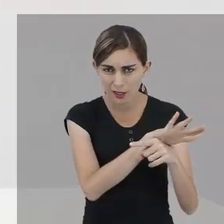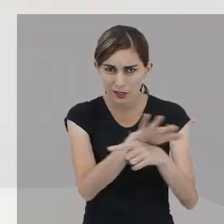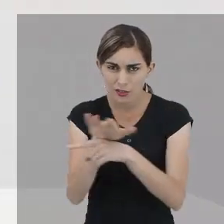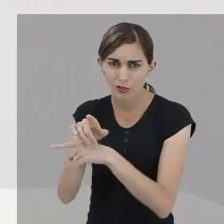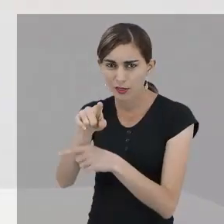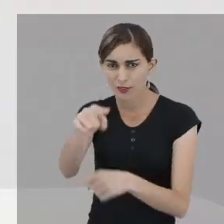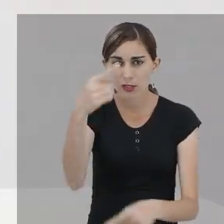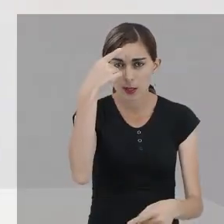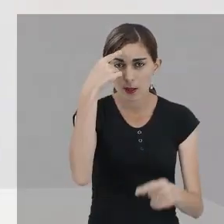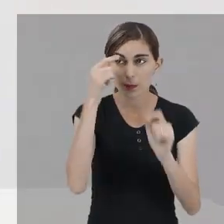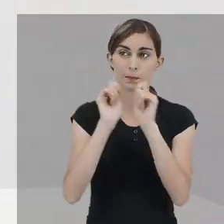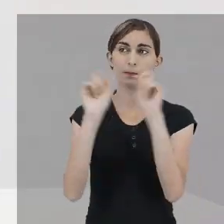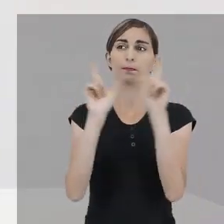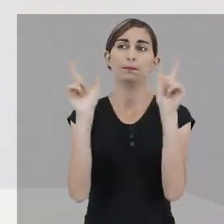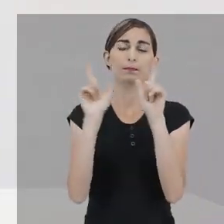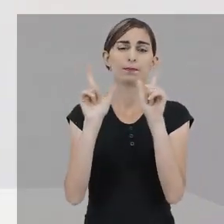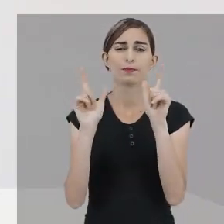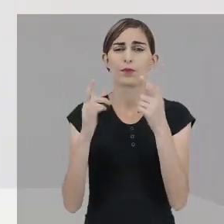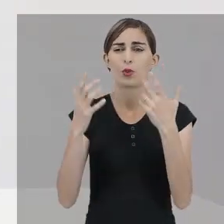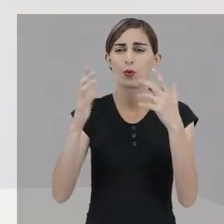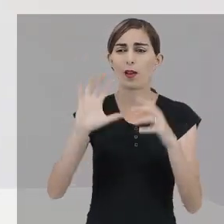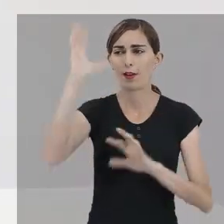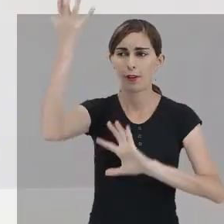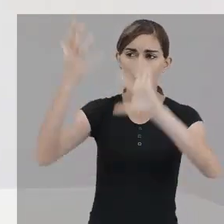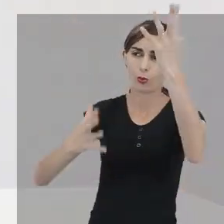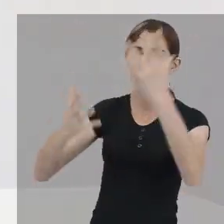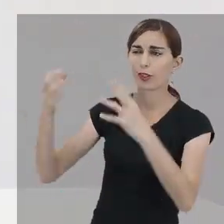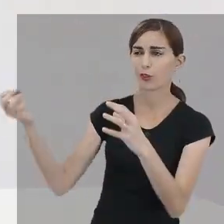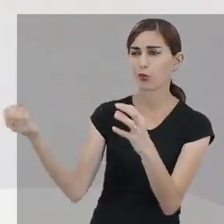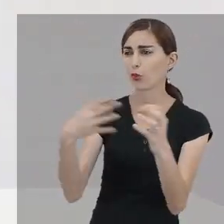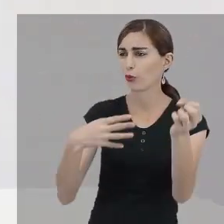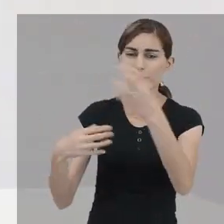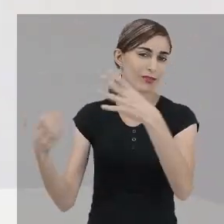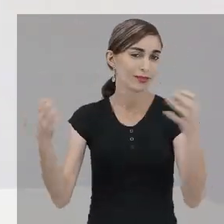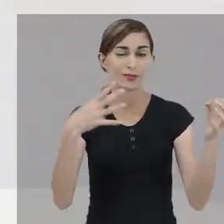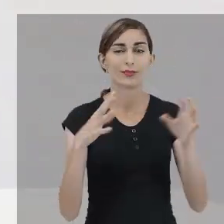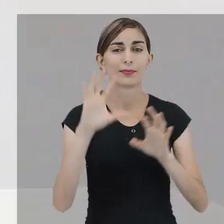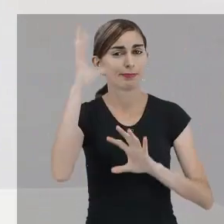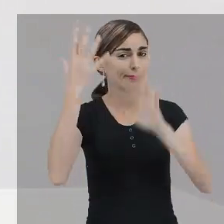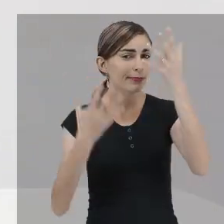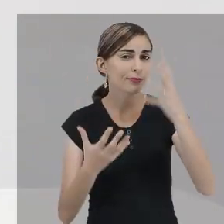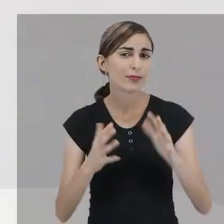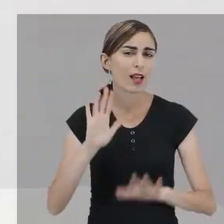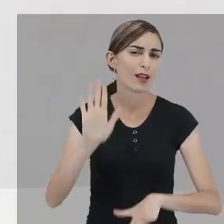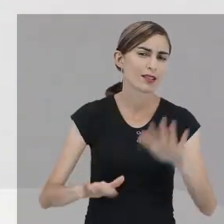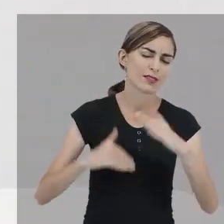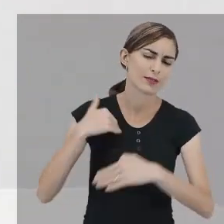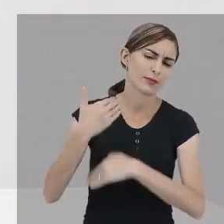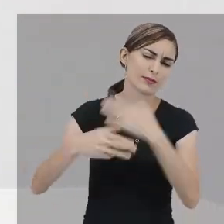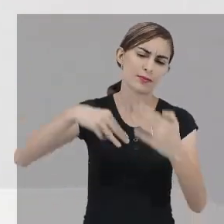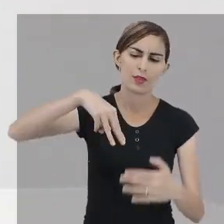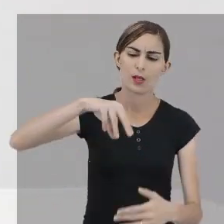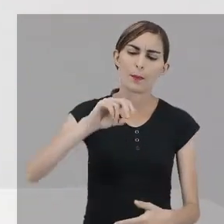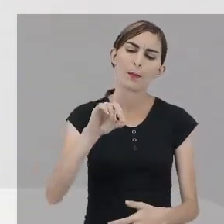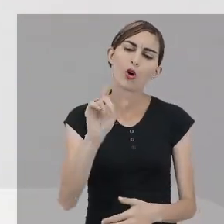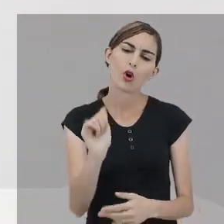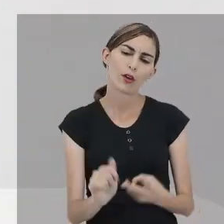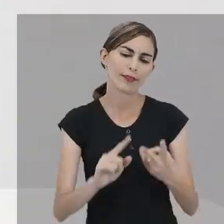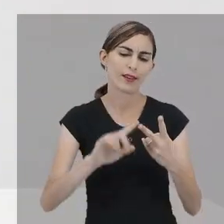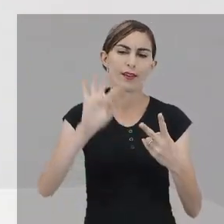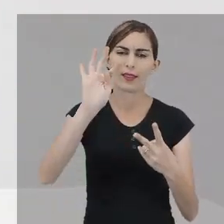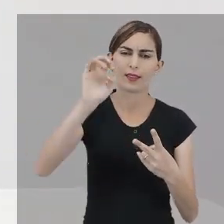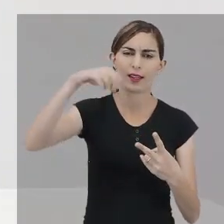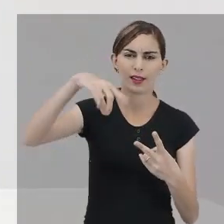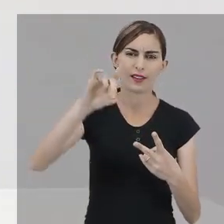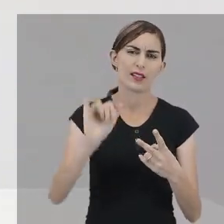para que você fique atento ao que acontece ao seu redor. Às vezes, uma tendência ou uma moda pode interferir